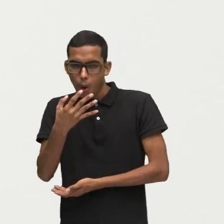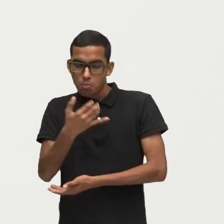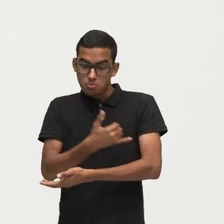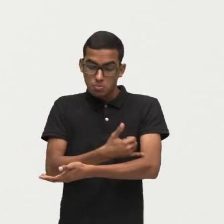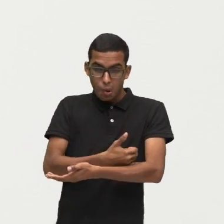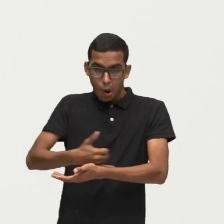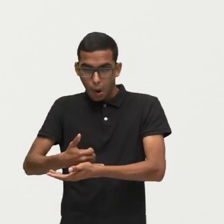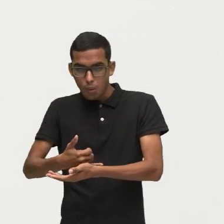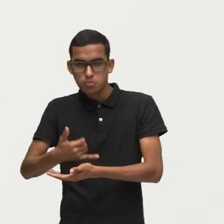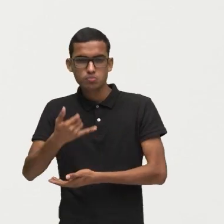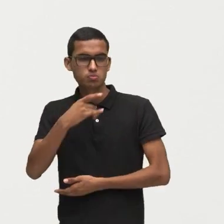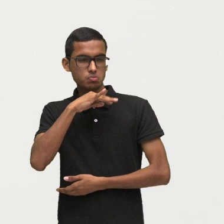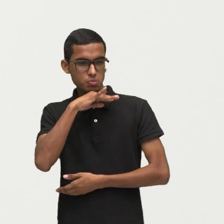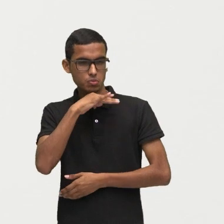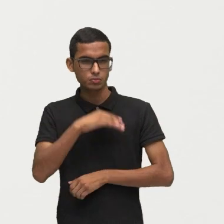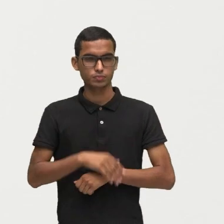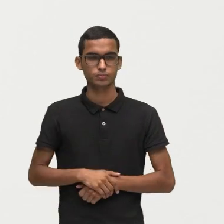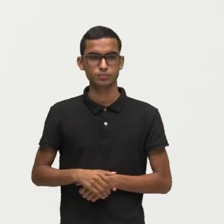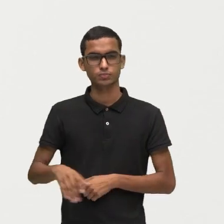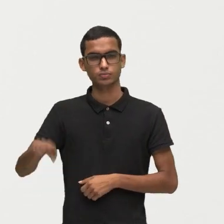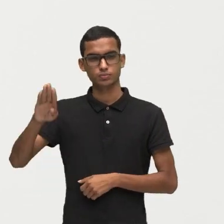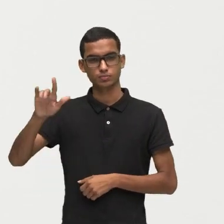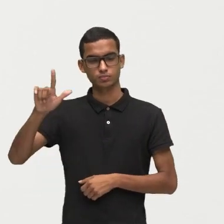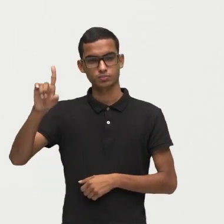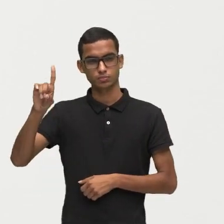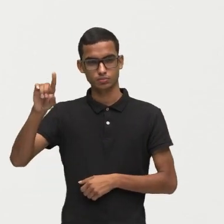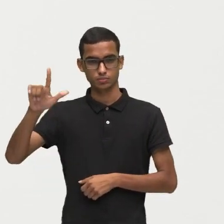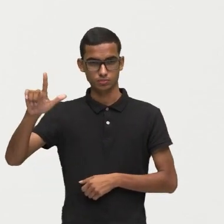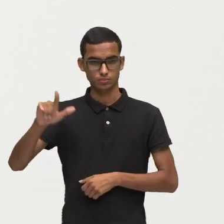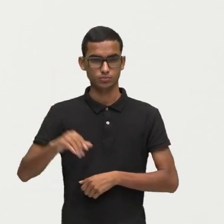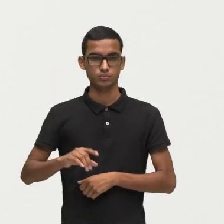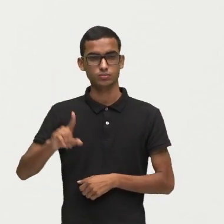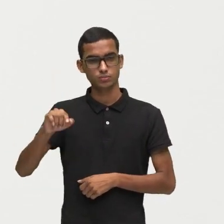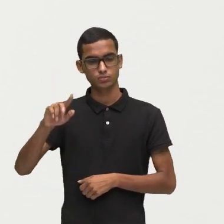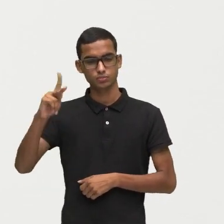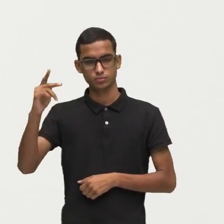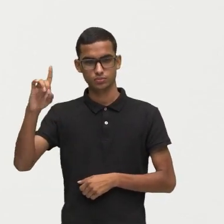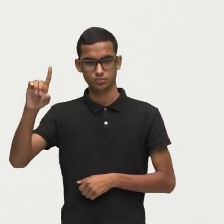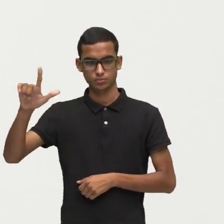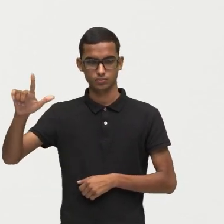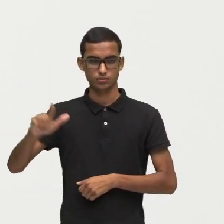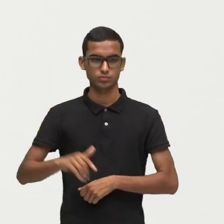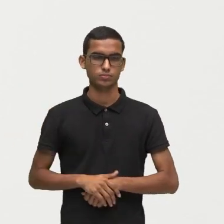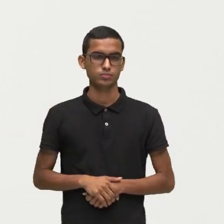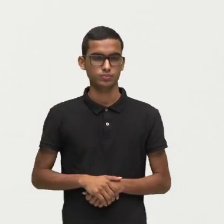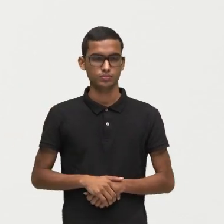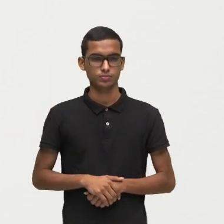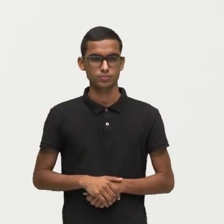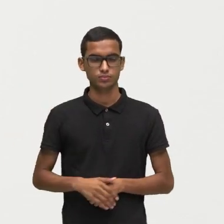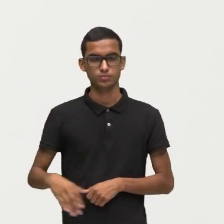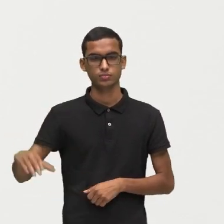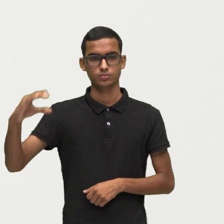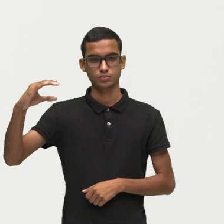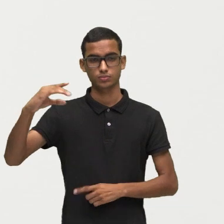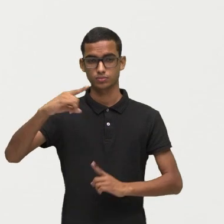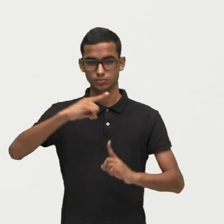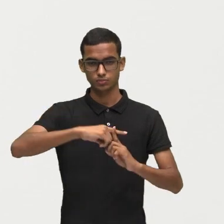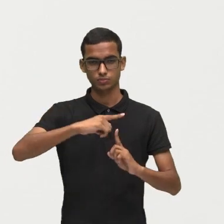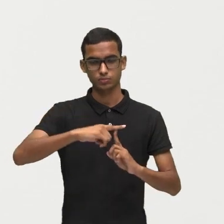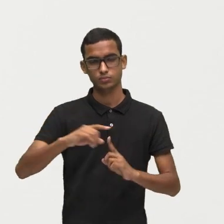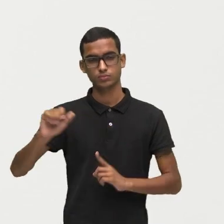ruim. Alternativa B, LDL e HDL. Alternativa